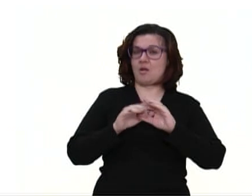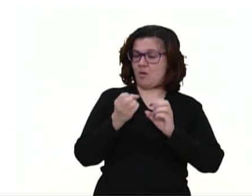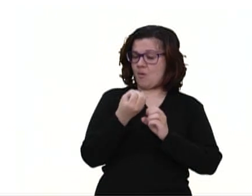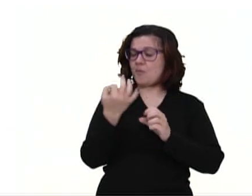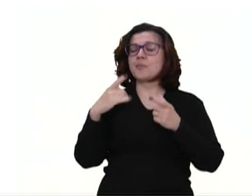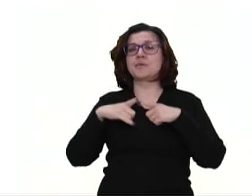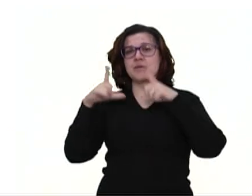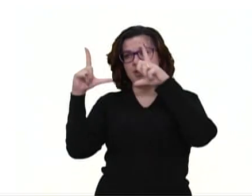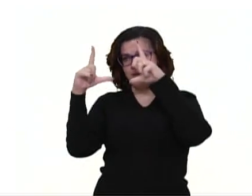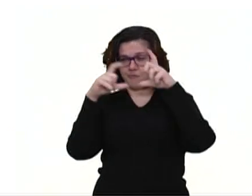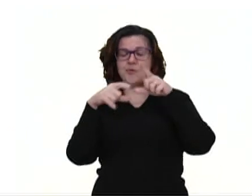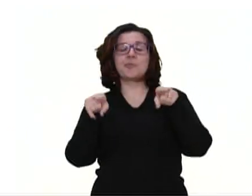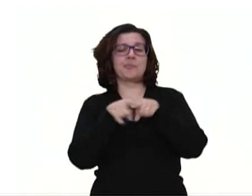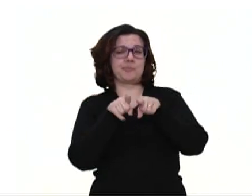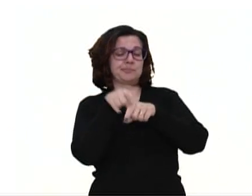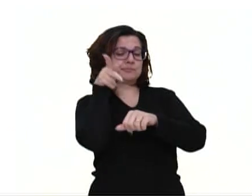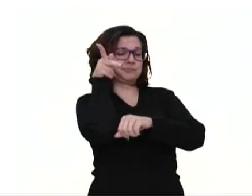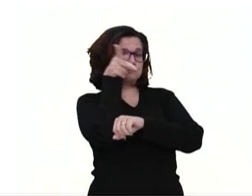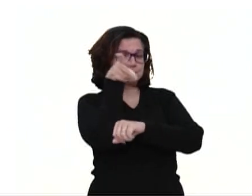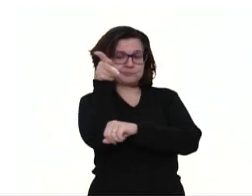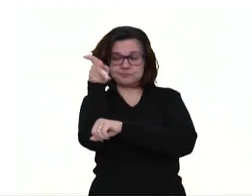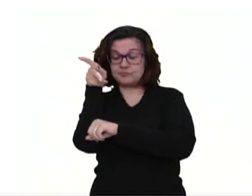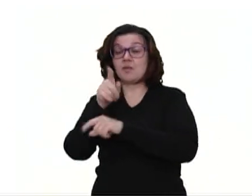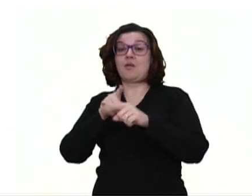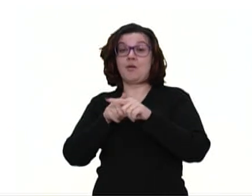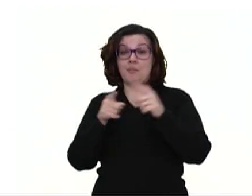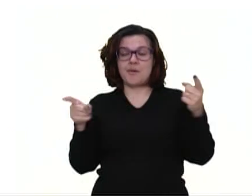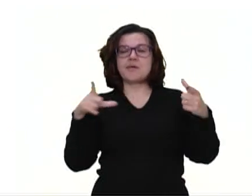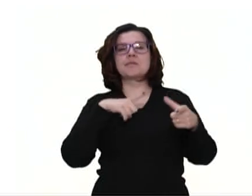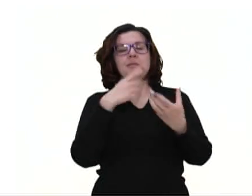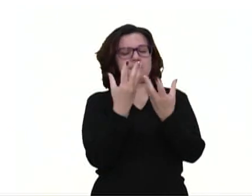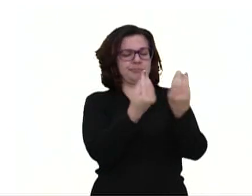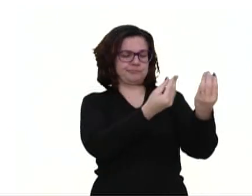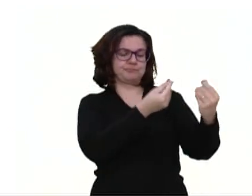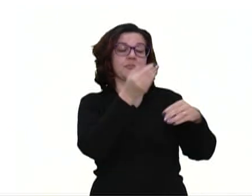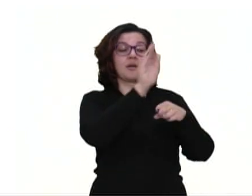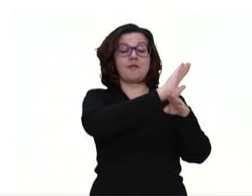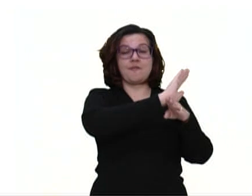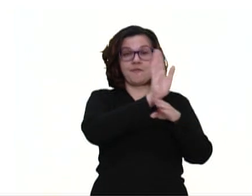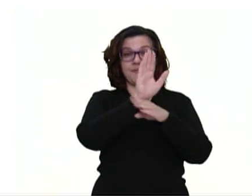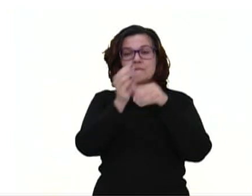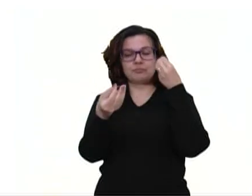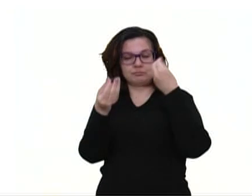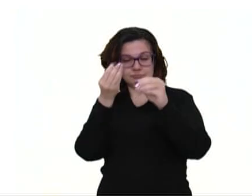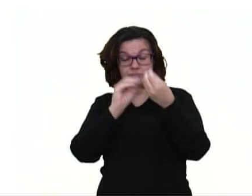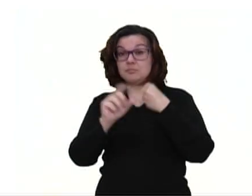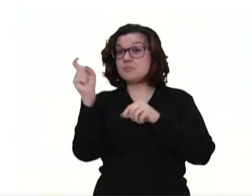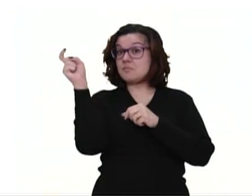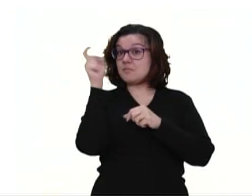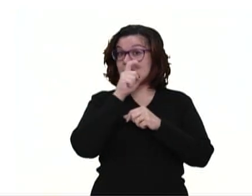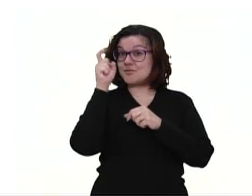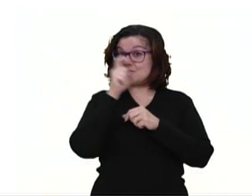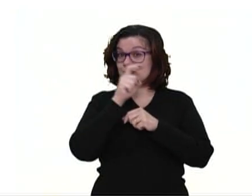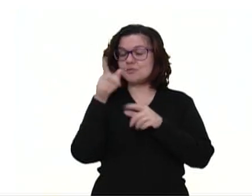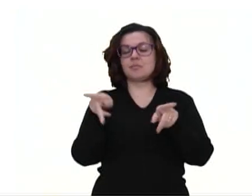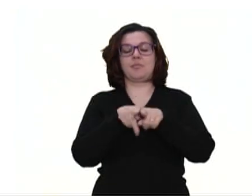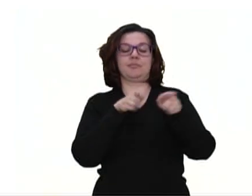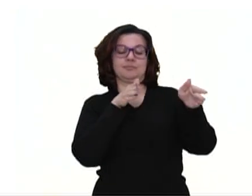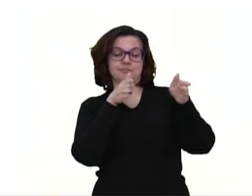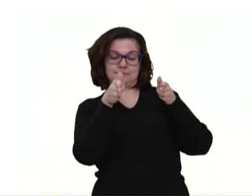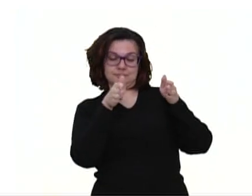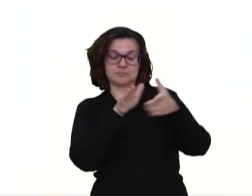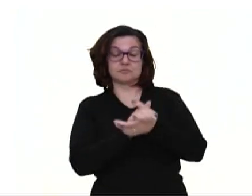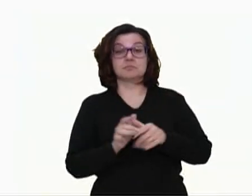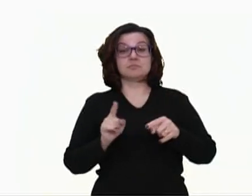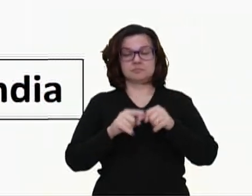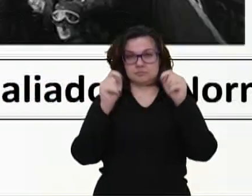fotografias e há filmagens mesmo da época, mas também muitos filmes que foram de ficção, né, feitos a respeito desse período. Todos